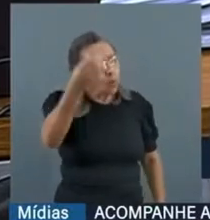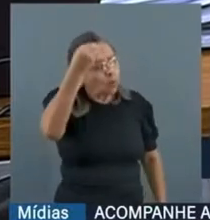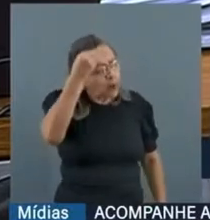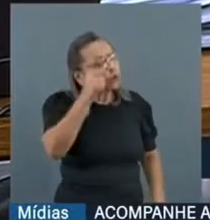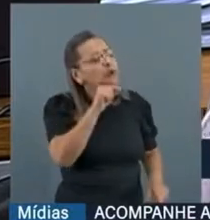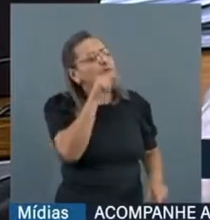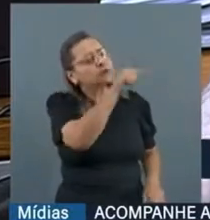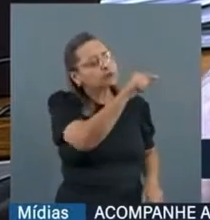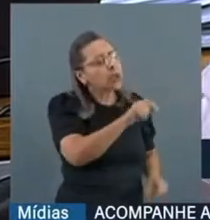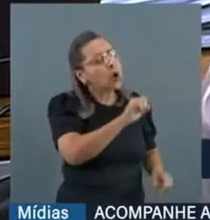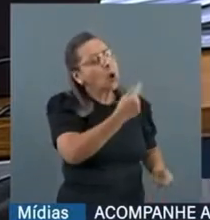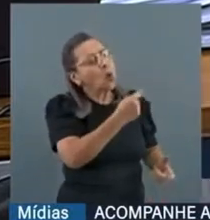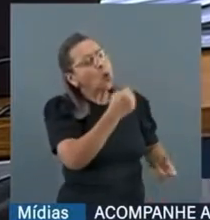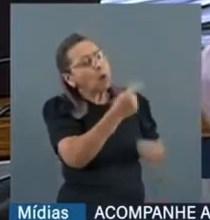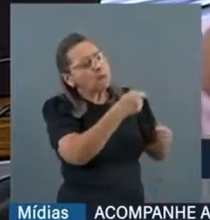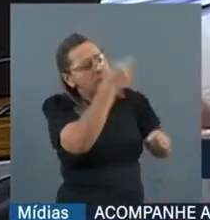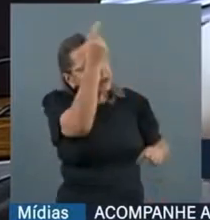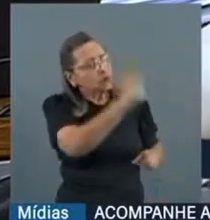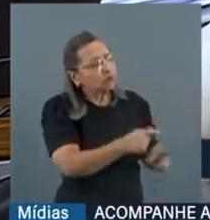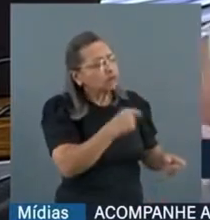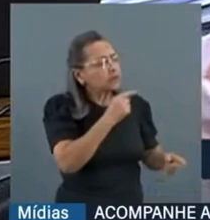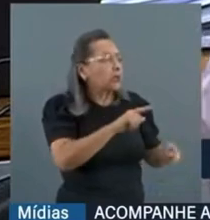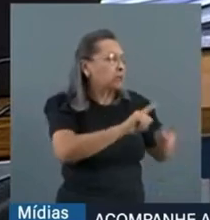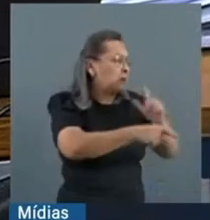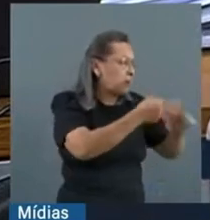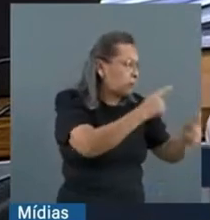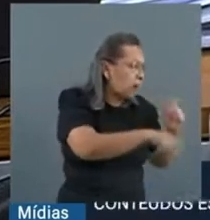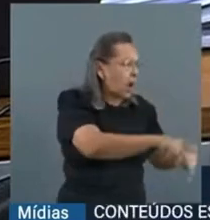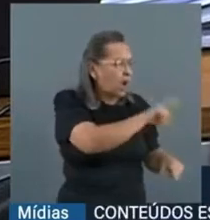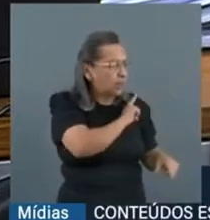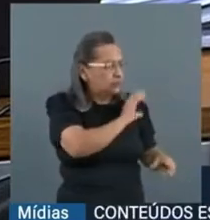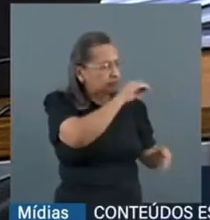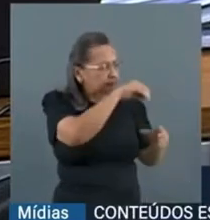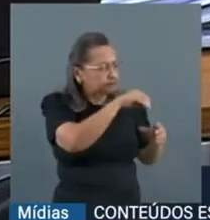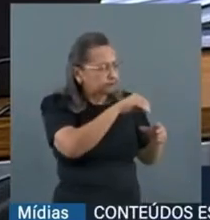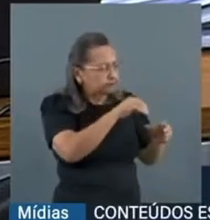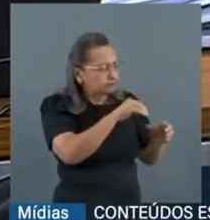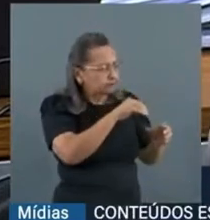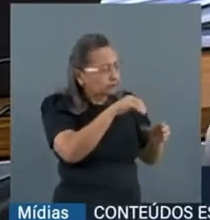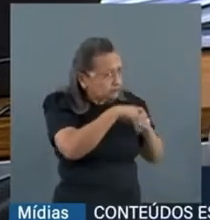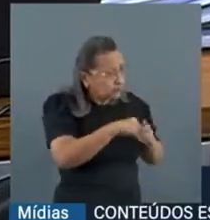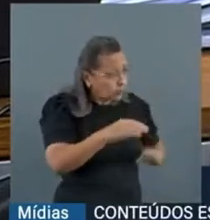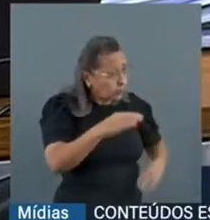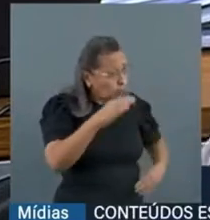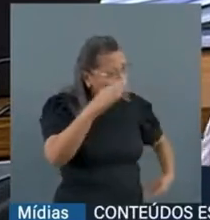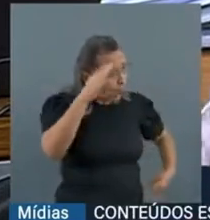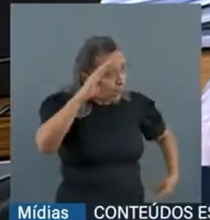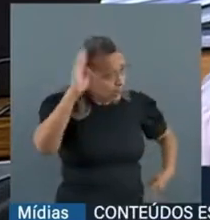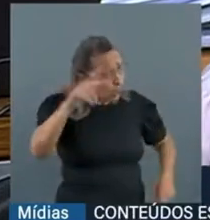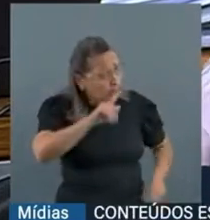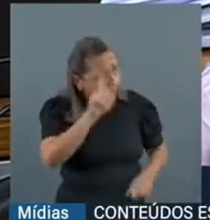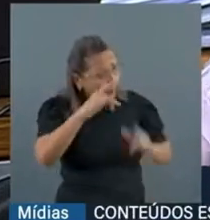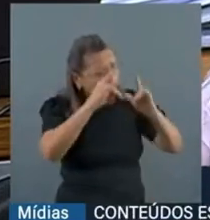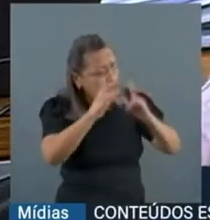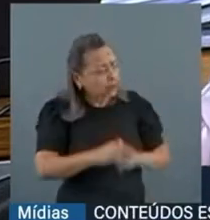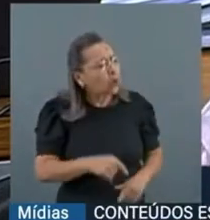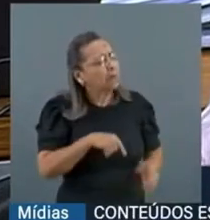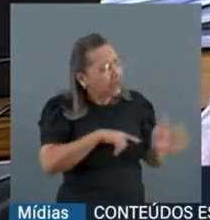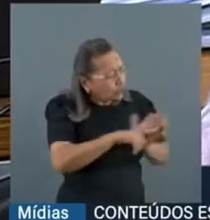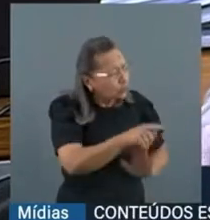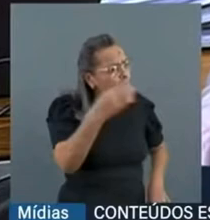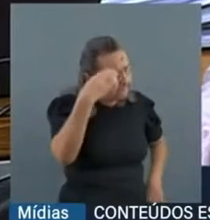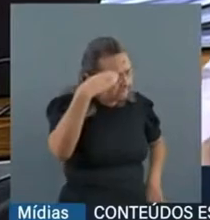mencionadas ou aquelas pessoas que só se relacionou dentro dos quartéis do exército o presidente